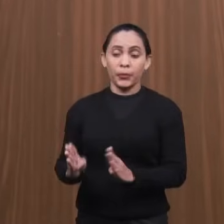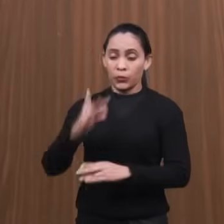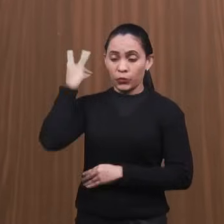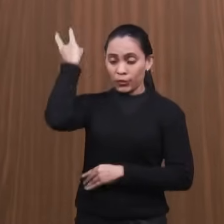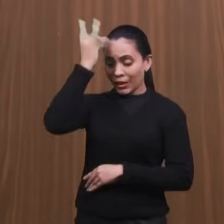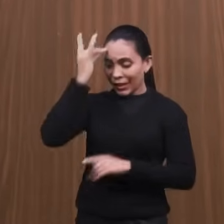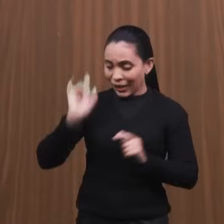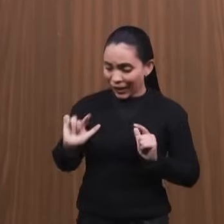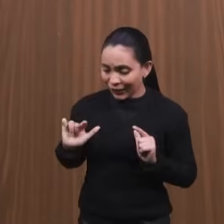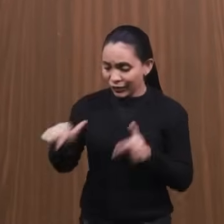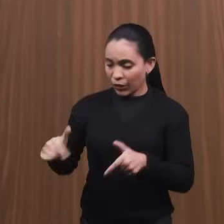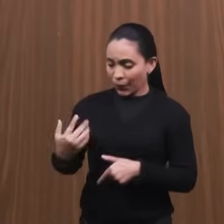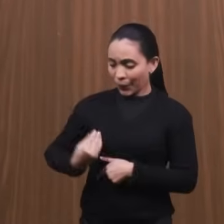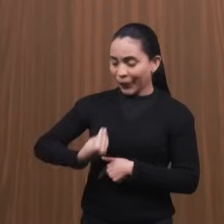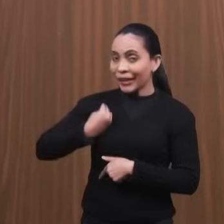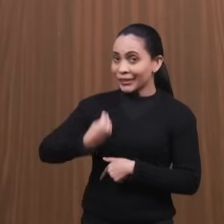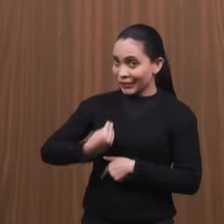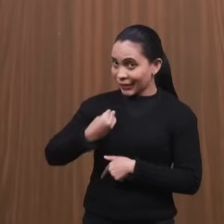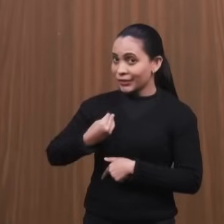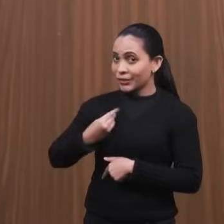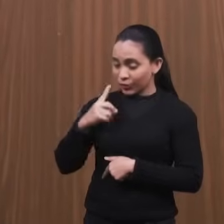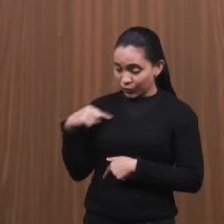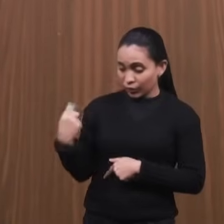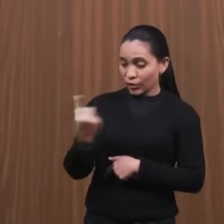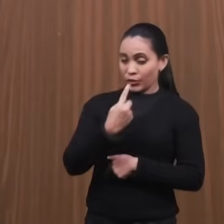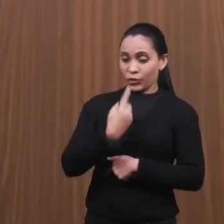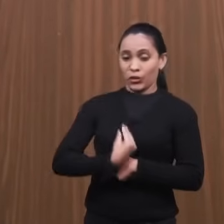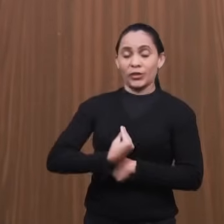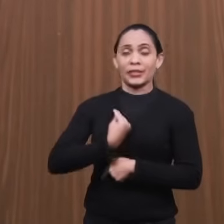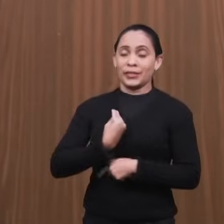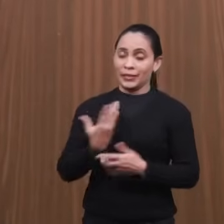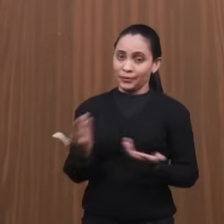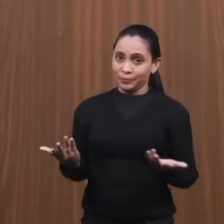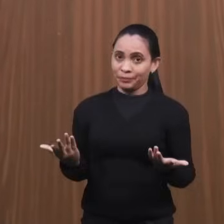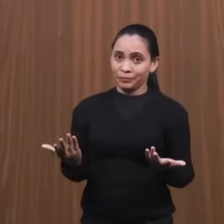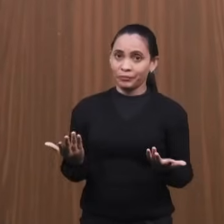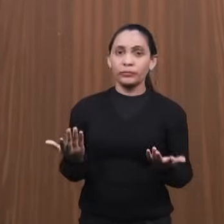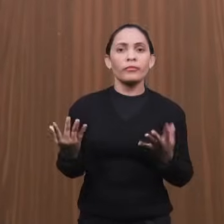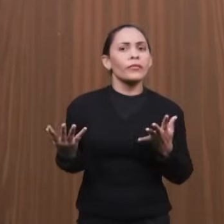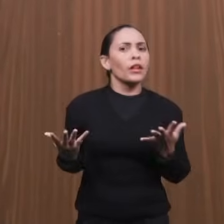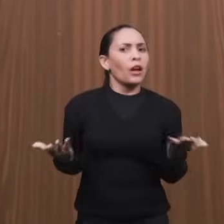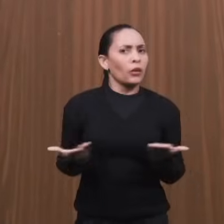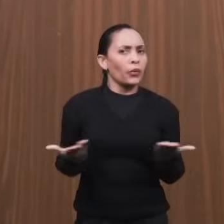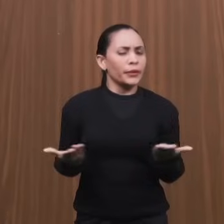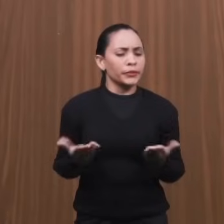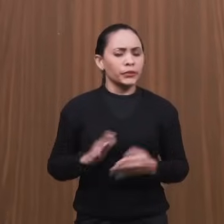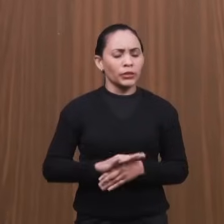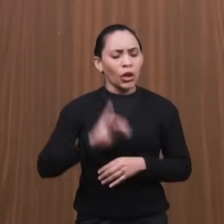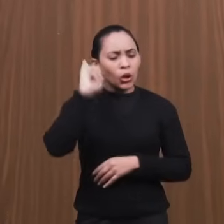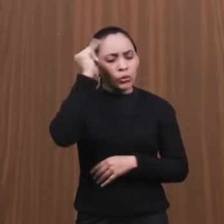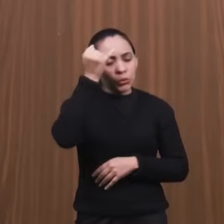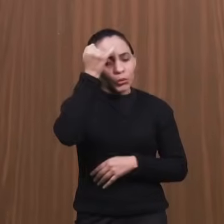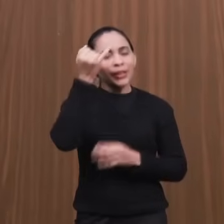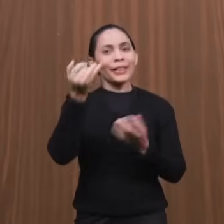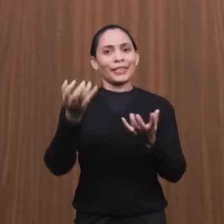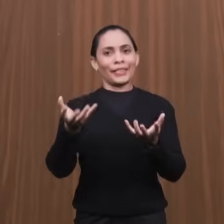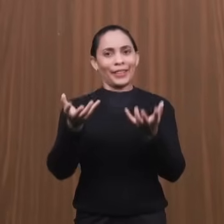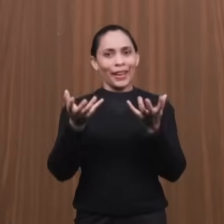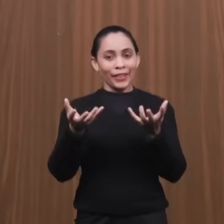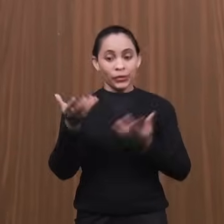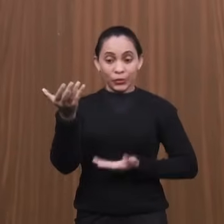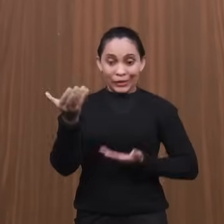Santo, presente na vida da igreja. Não é isso? Por tudo isso, Judas, então, quer que a